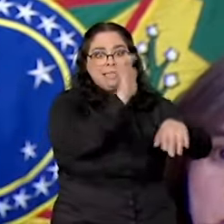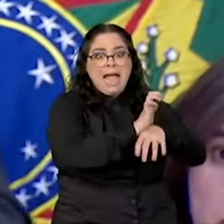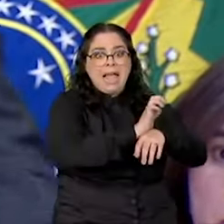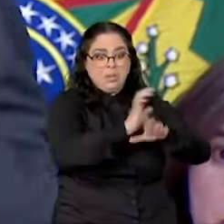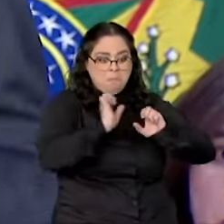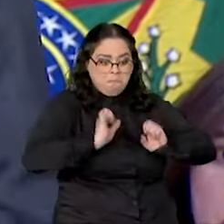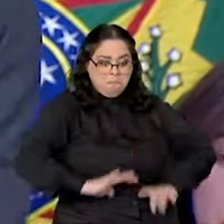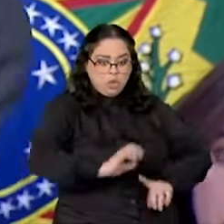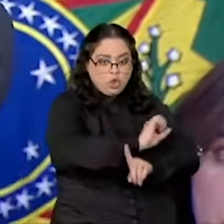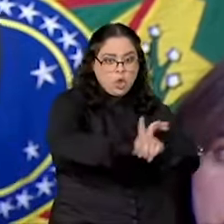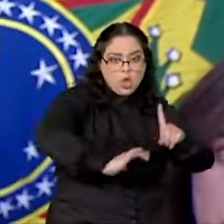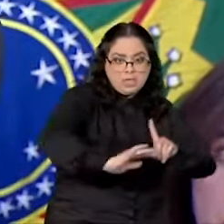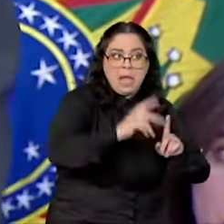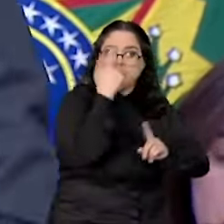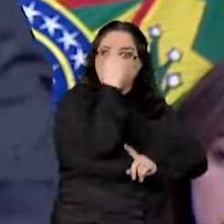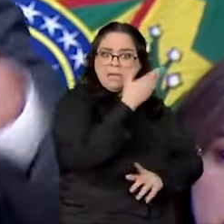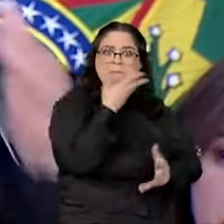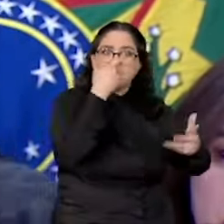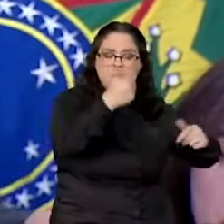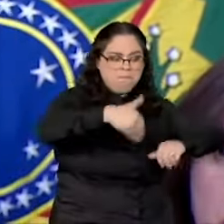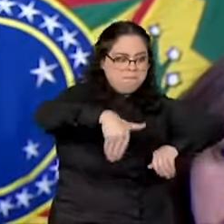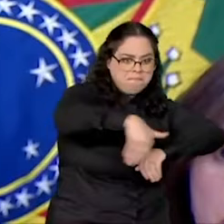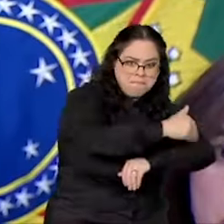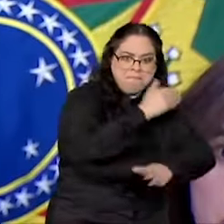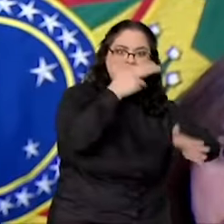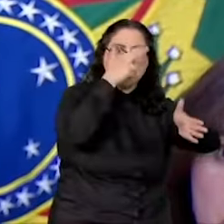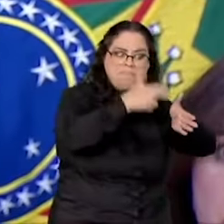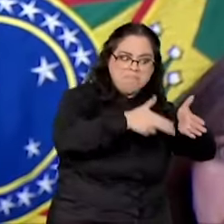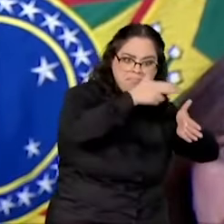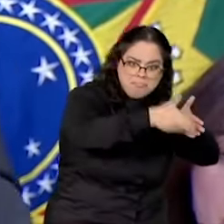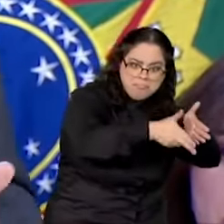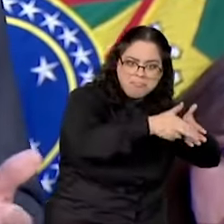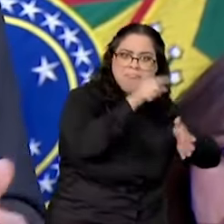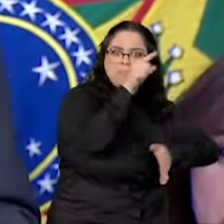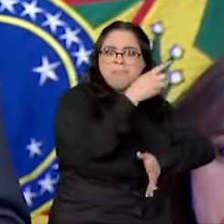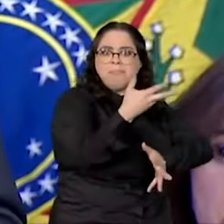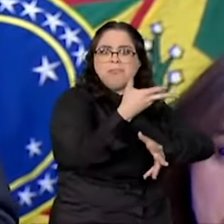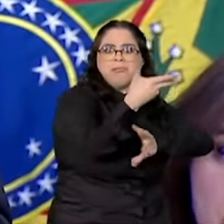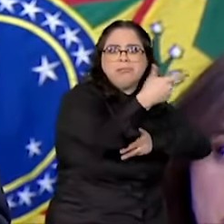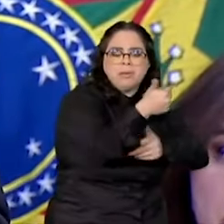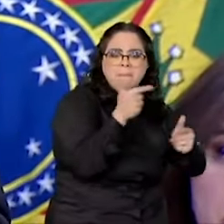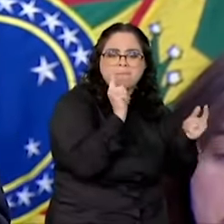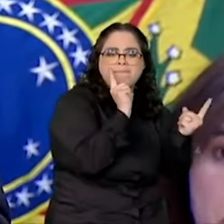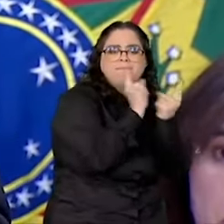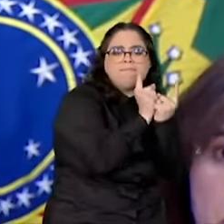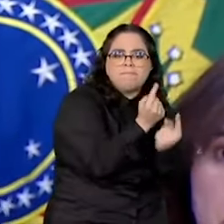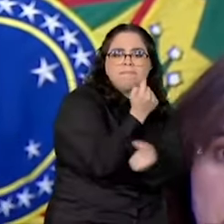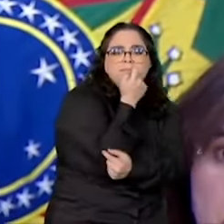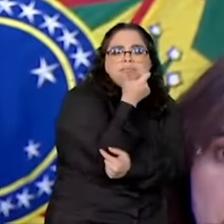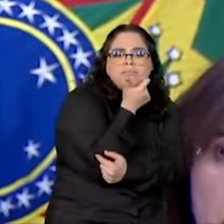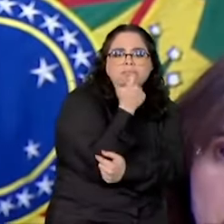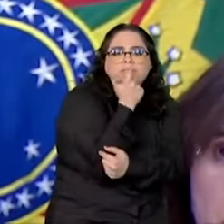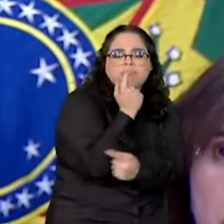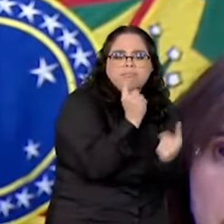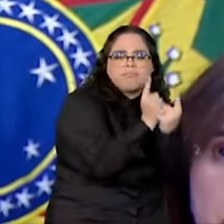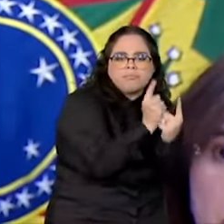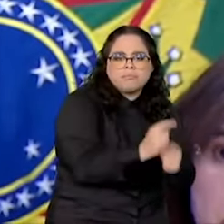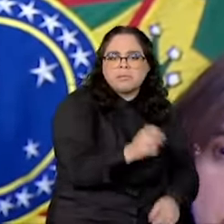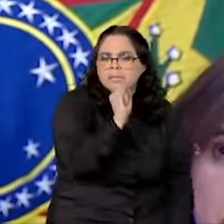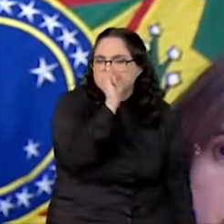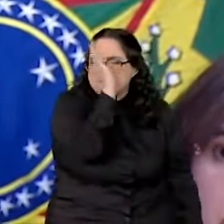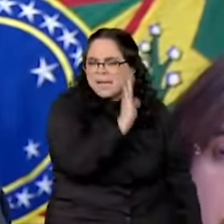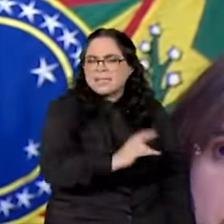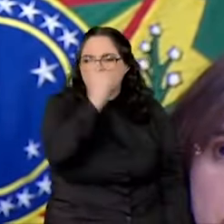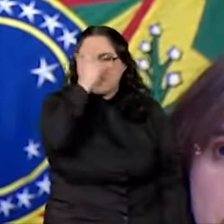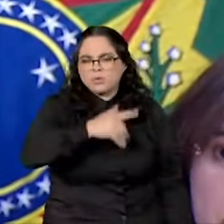bem-estar social, do ponto de vista de rodovia, de ferrovia. É tudo muito mais perto. Imagina se no Brasil fosse fácil